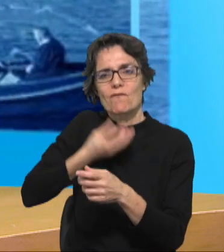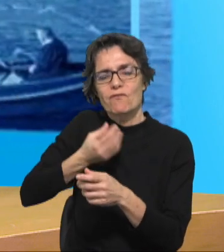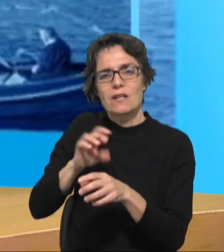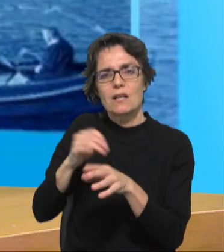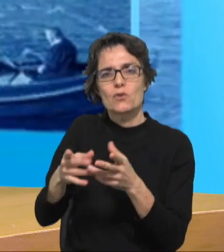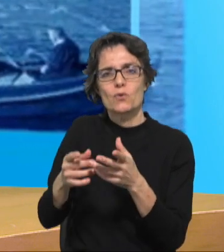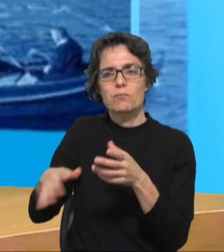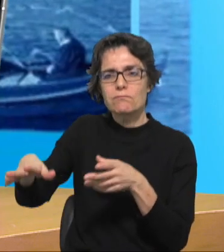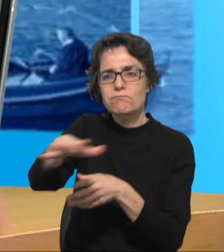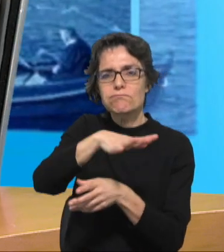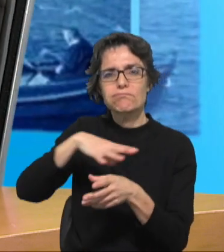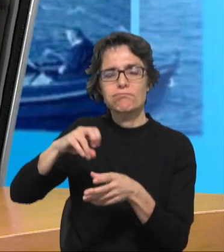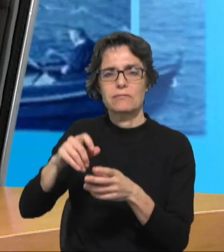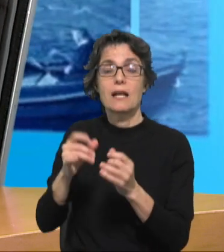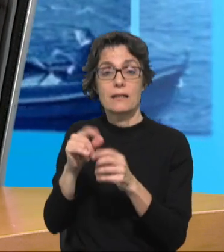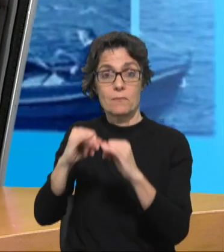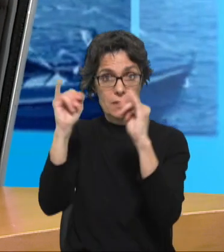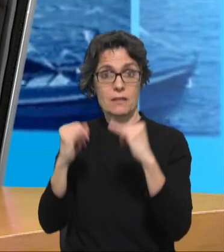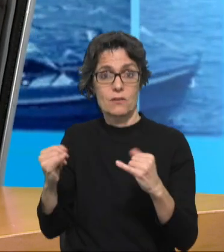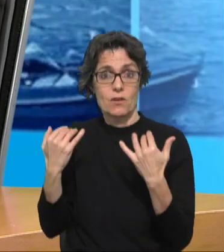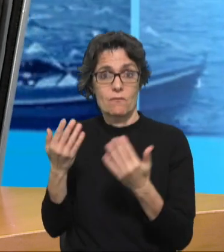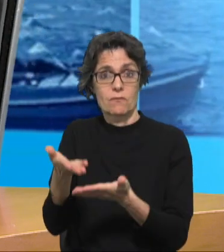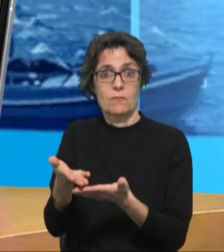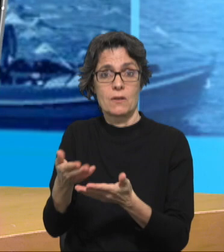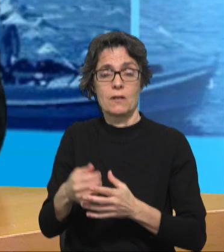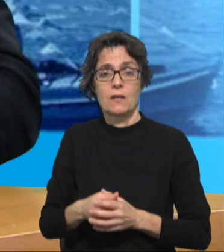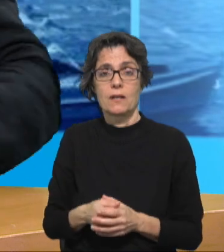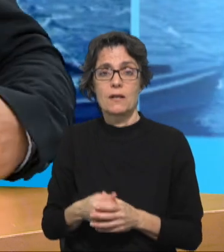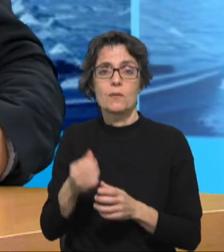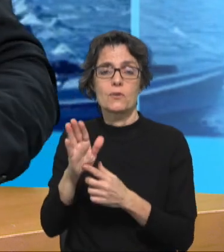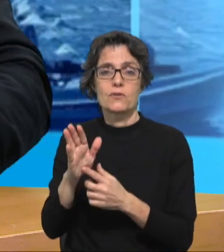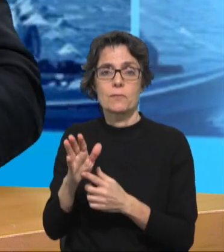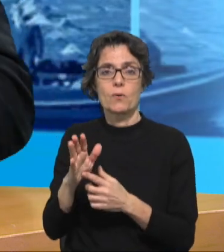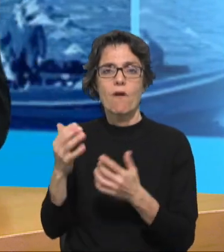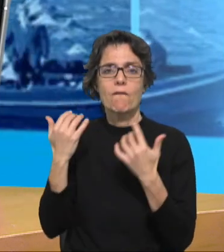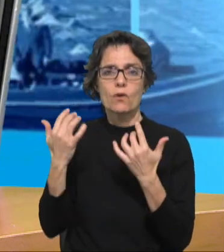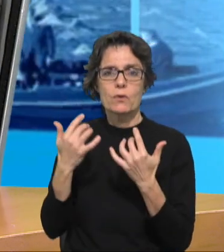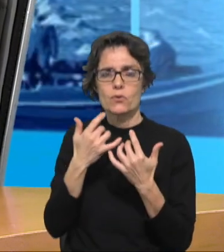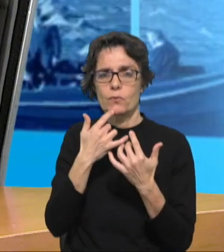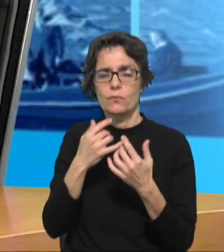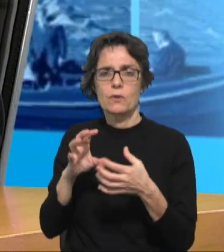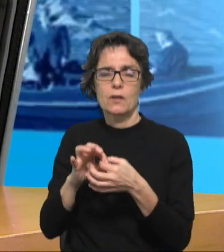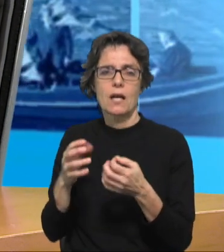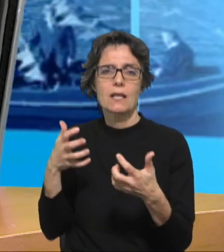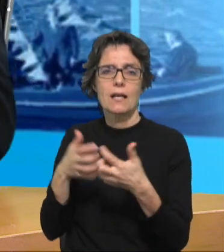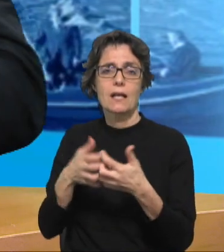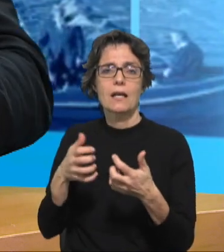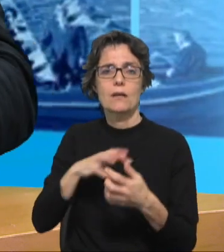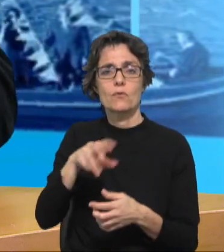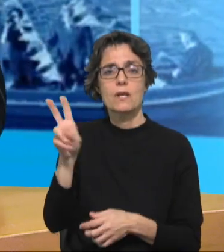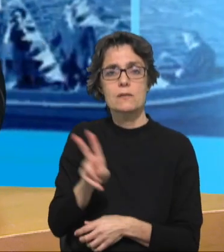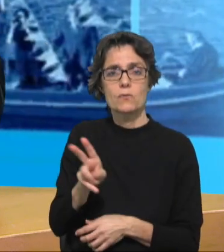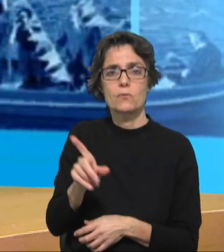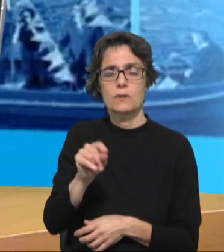regional, nacional e internacional. É impressionante, por exemplo, ver toda a informação que houve sobre a Segunda Guerra Mundial, por exemplo,